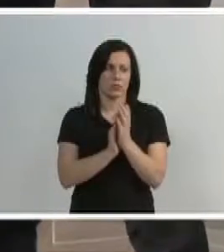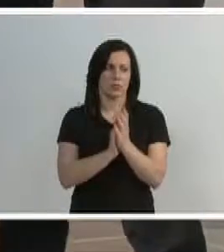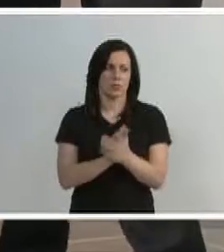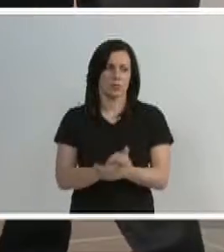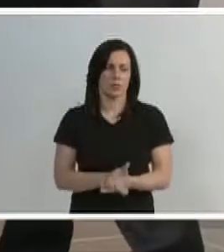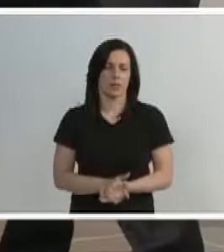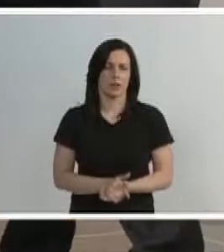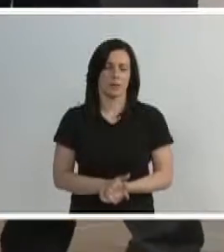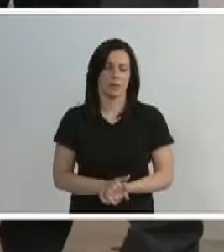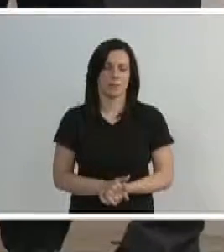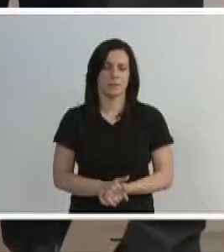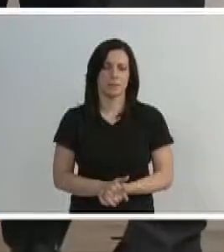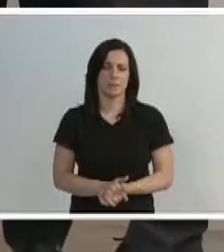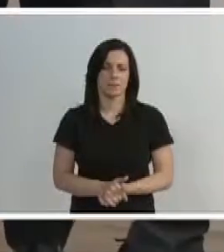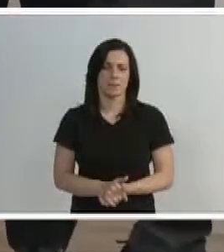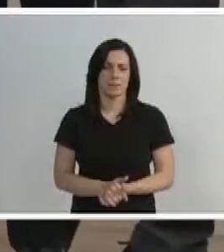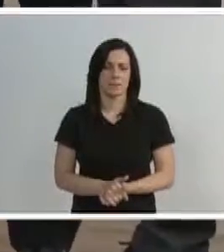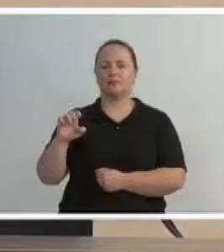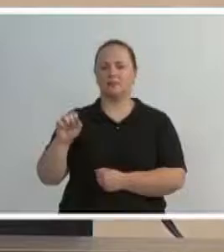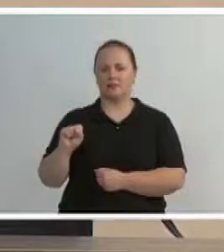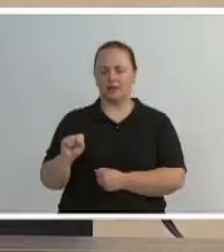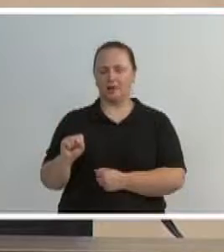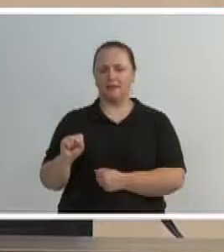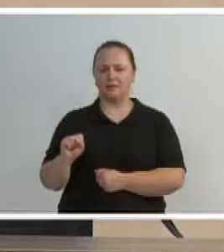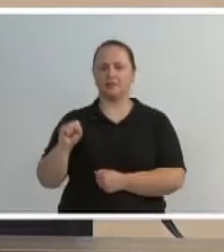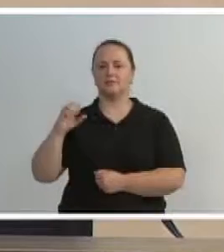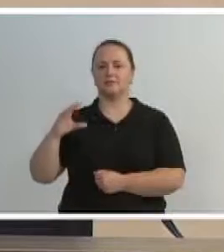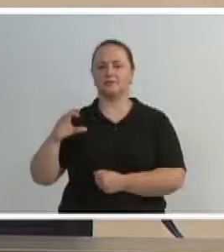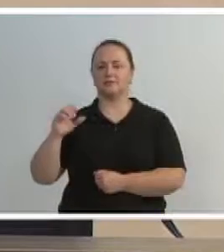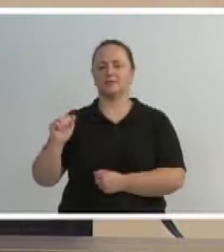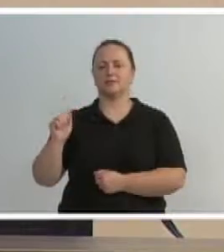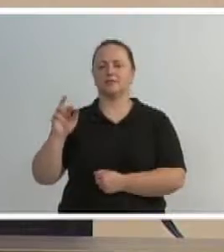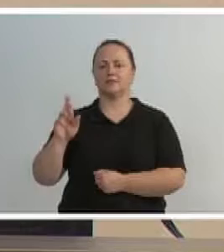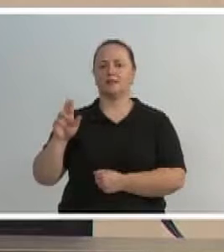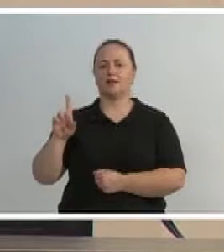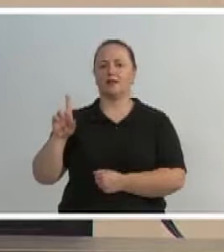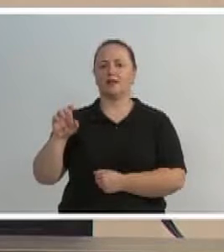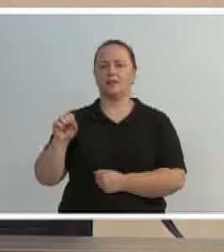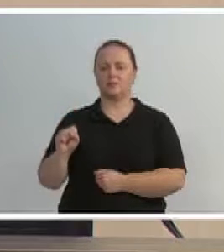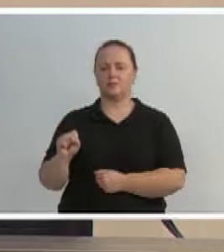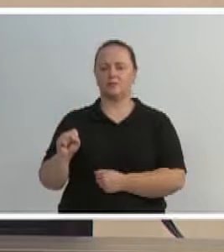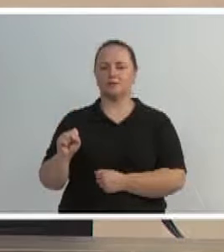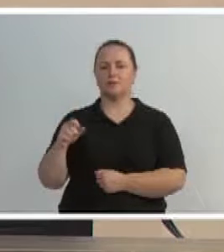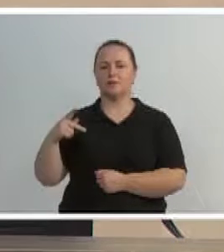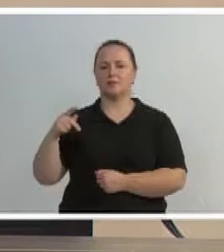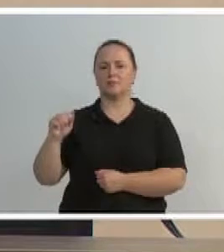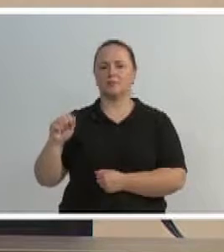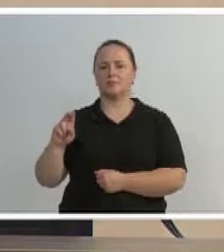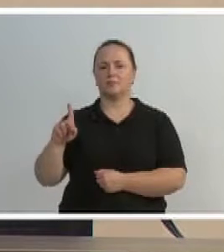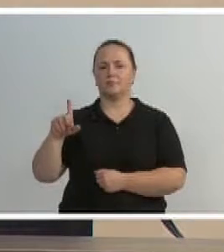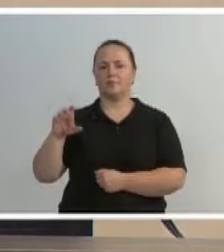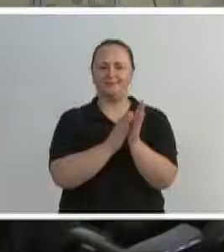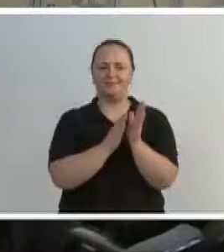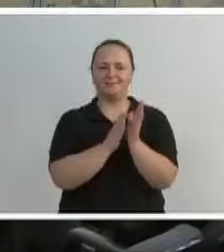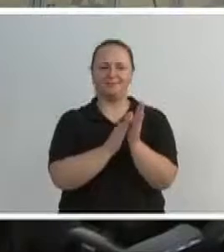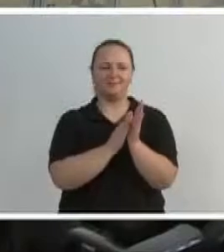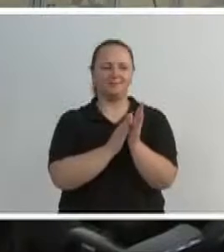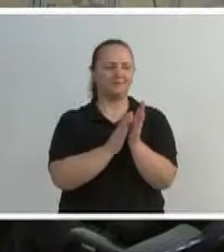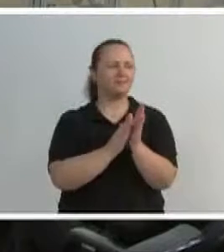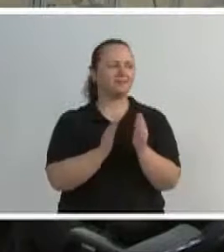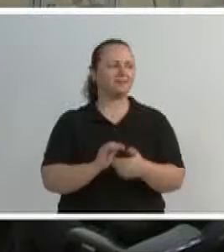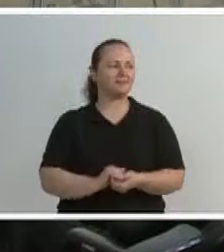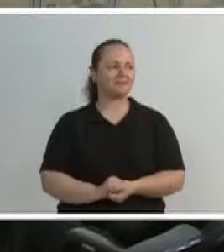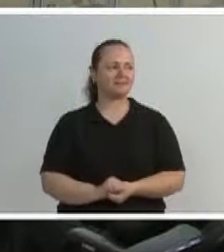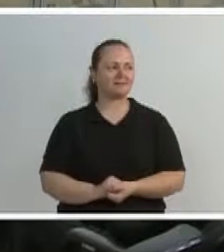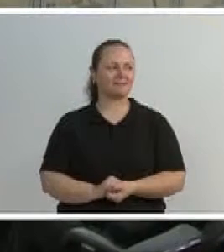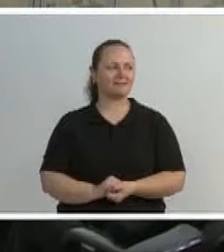para superar o preconceito no início da carreira. Foi destacado também a importância da data e da entidade no país e